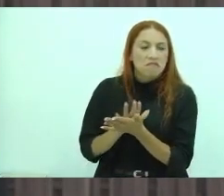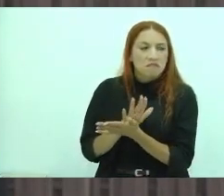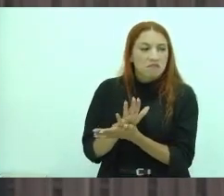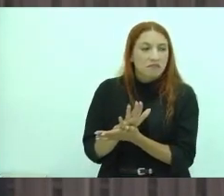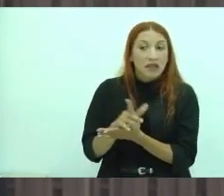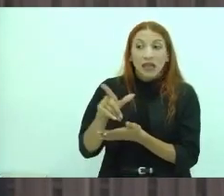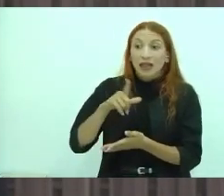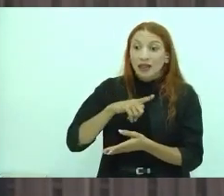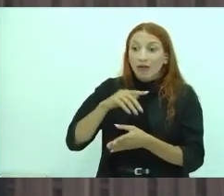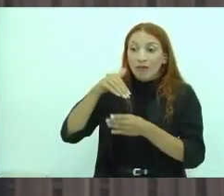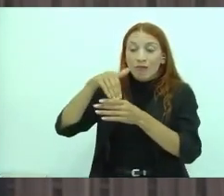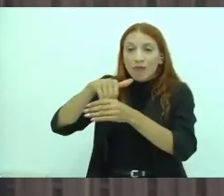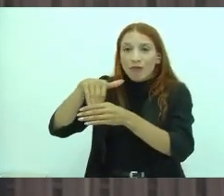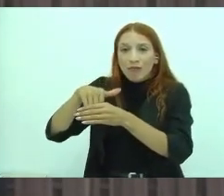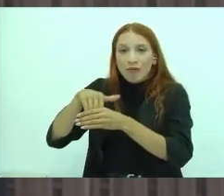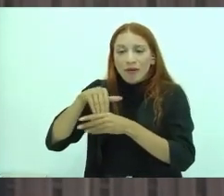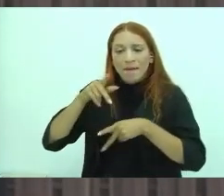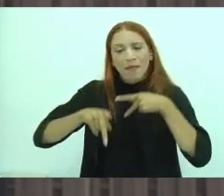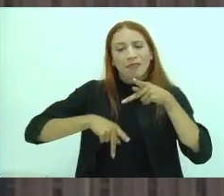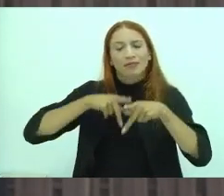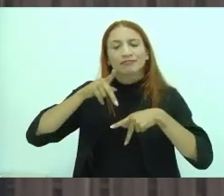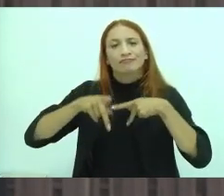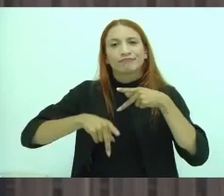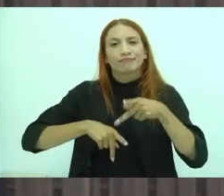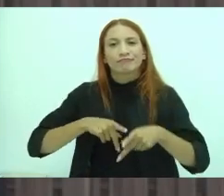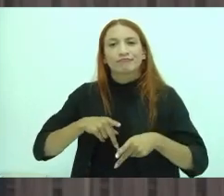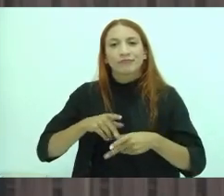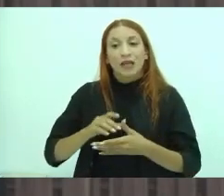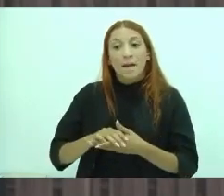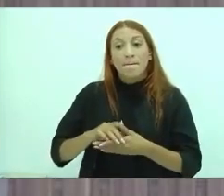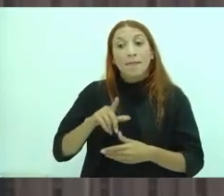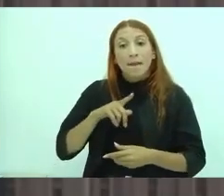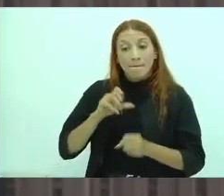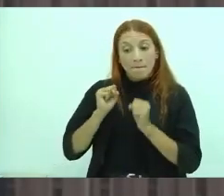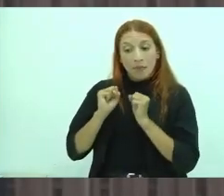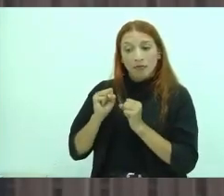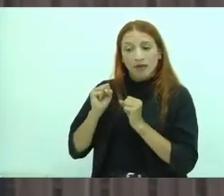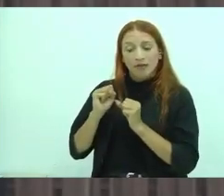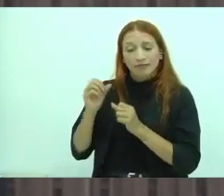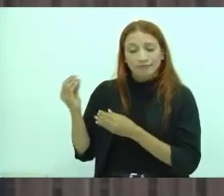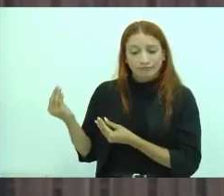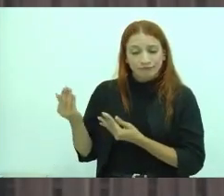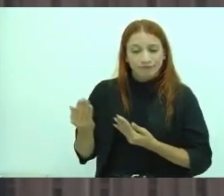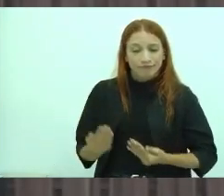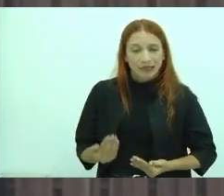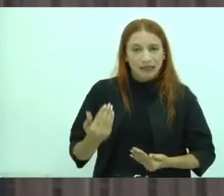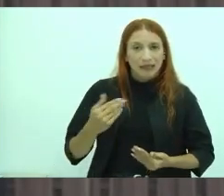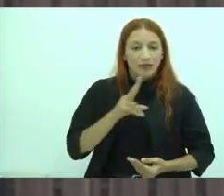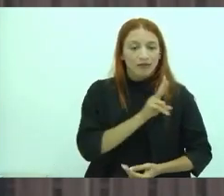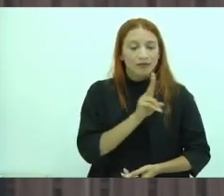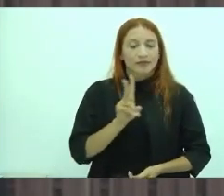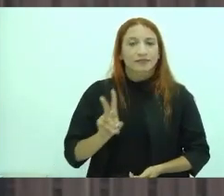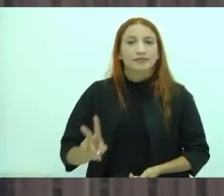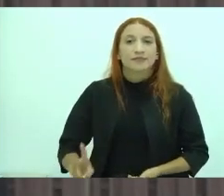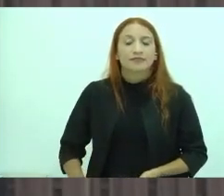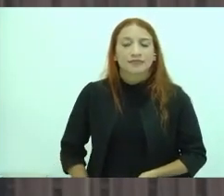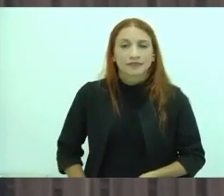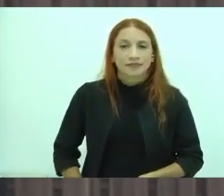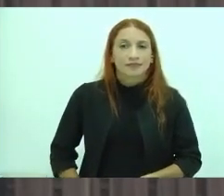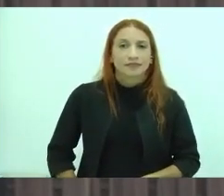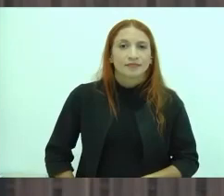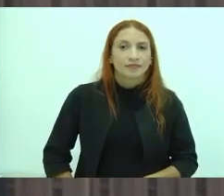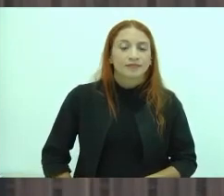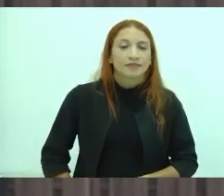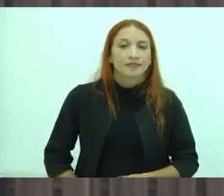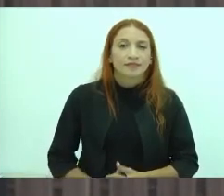ter o voto popular para ter o poder de chegar para ter o poder de chegar